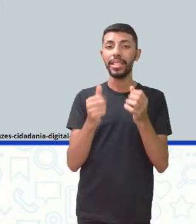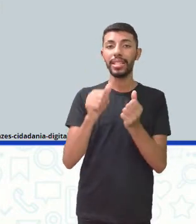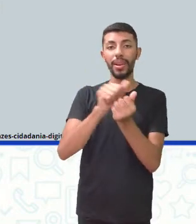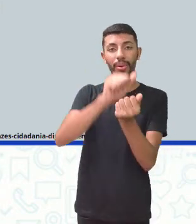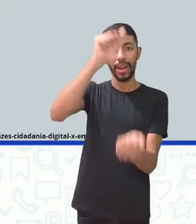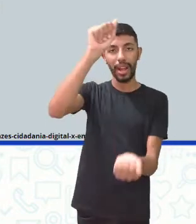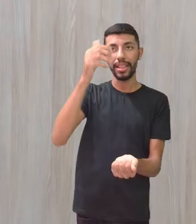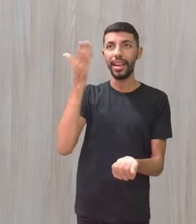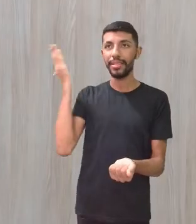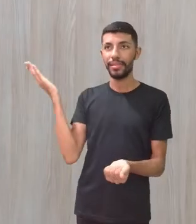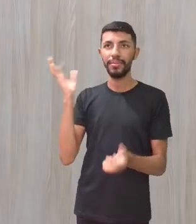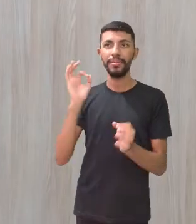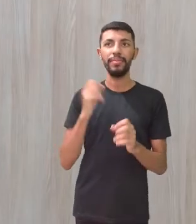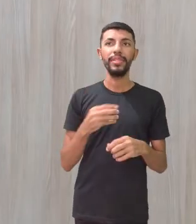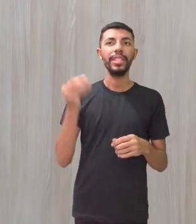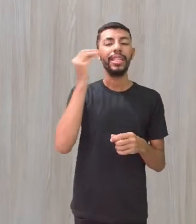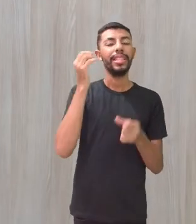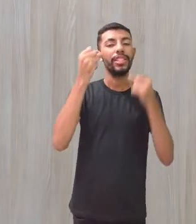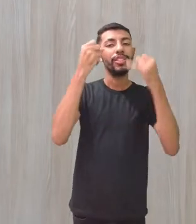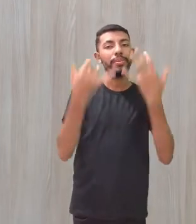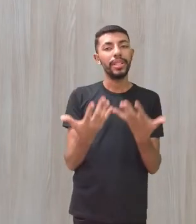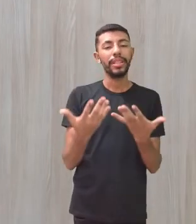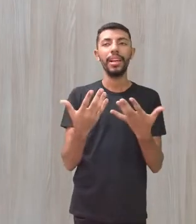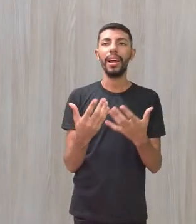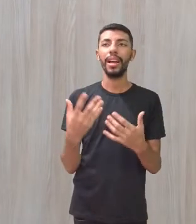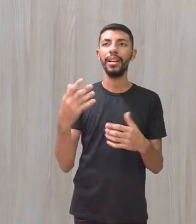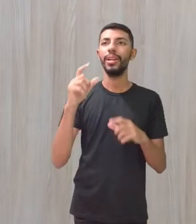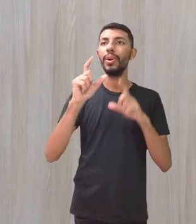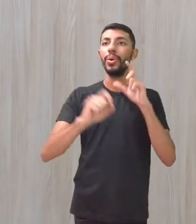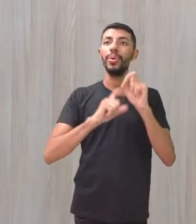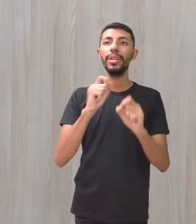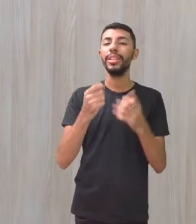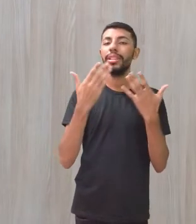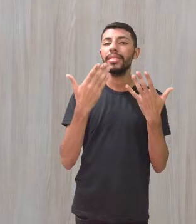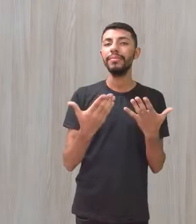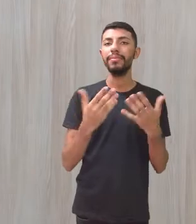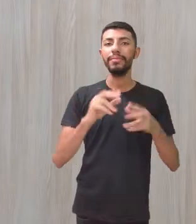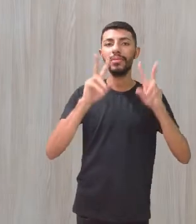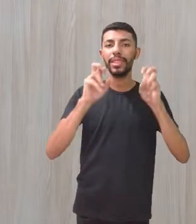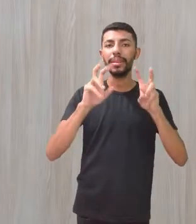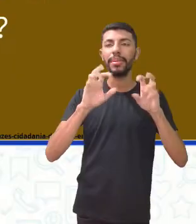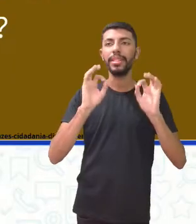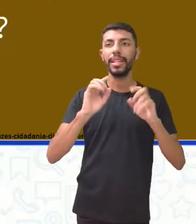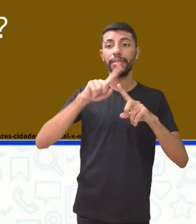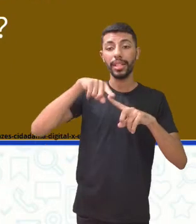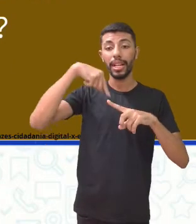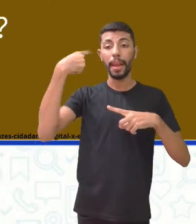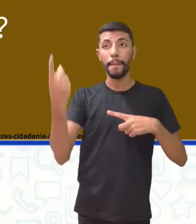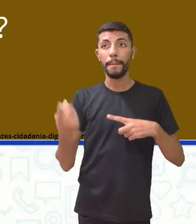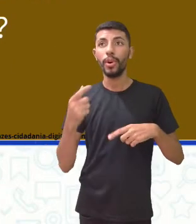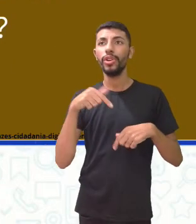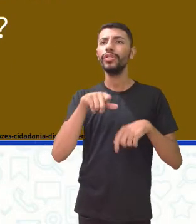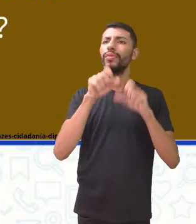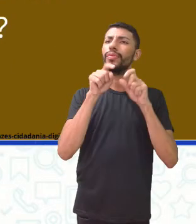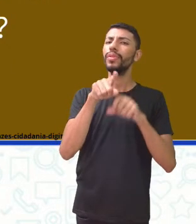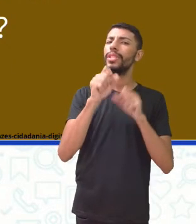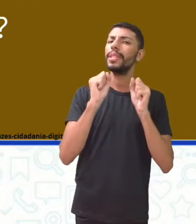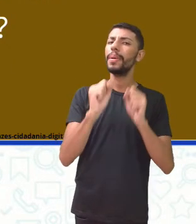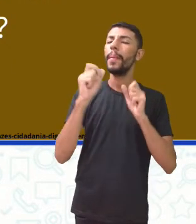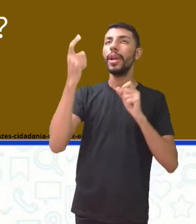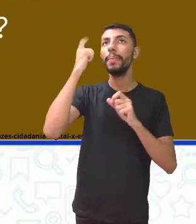e tente explicar com suas palavras do que ele se trata. E depois que você explicar, você pode pensar o que